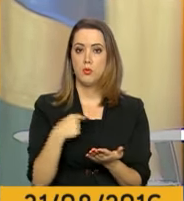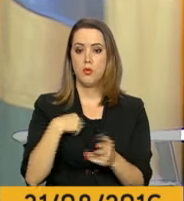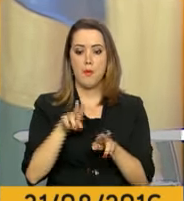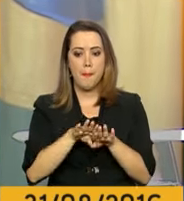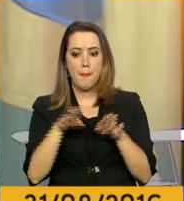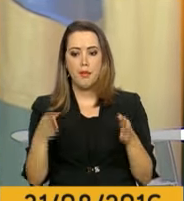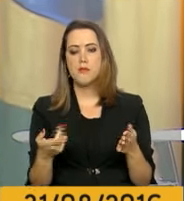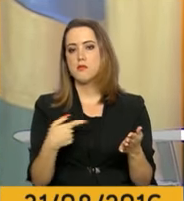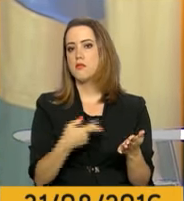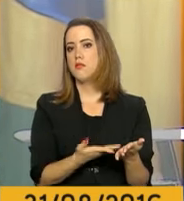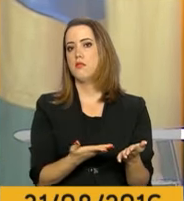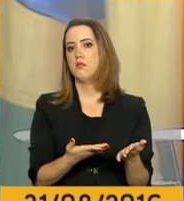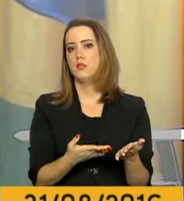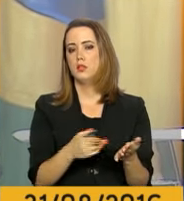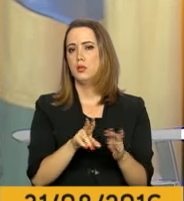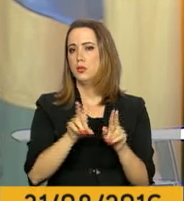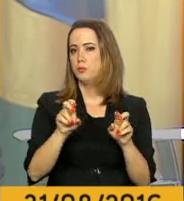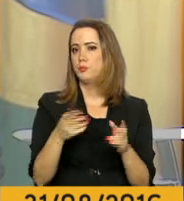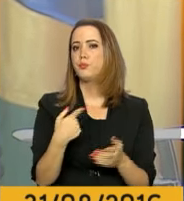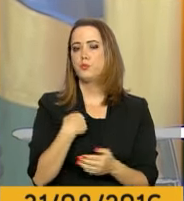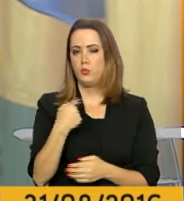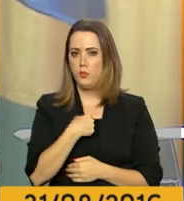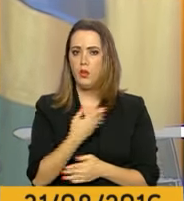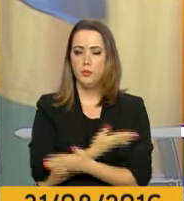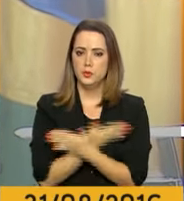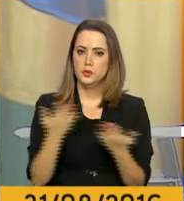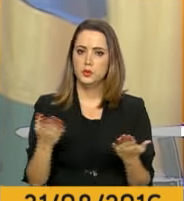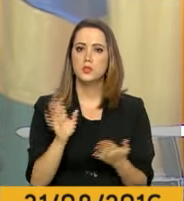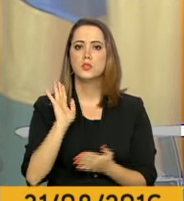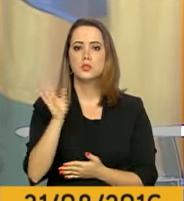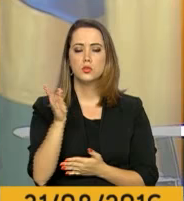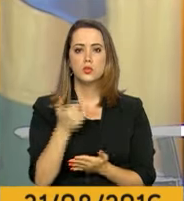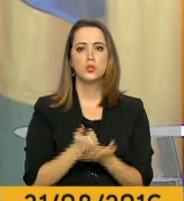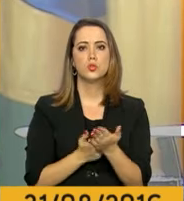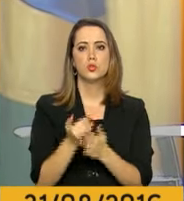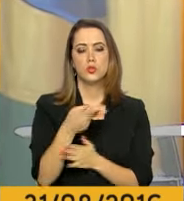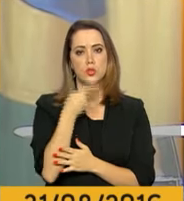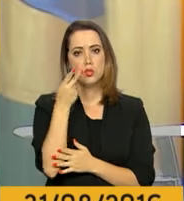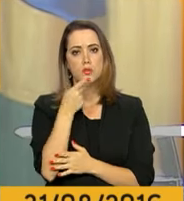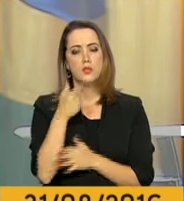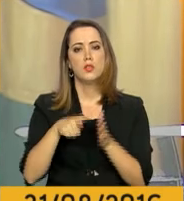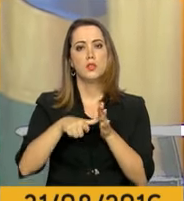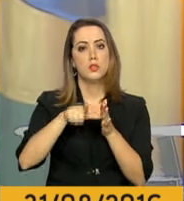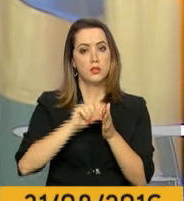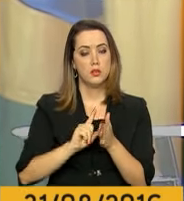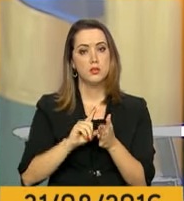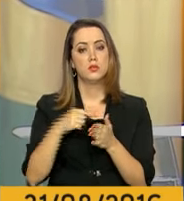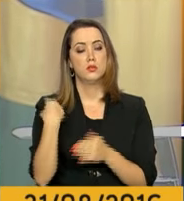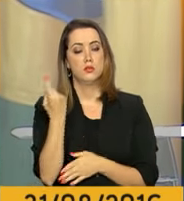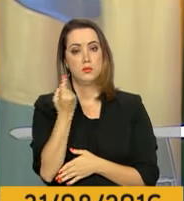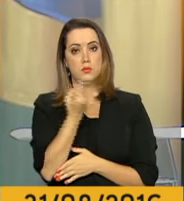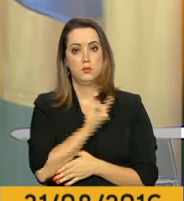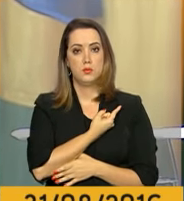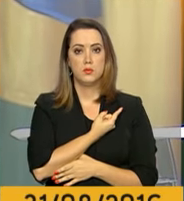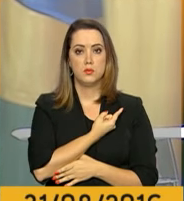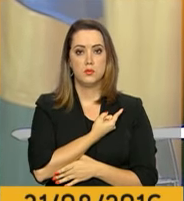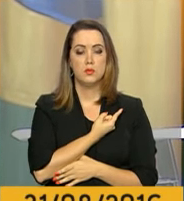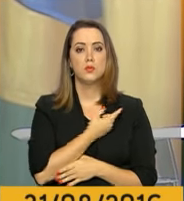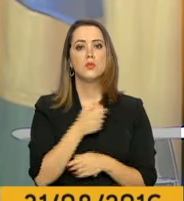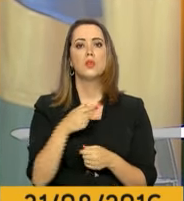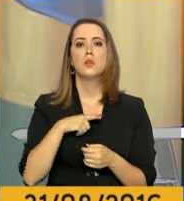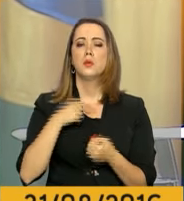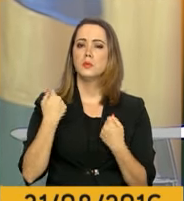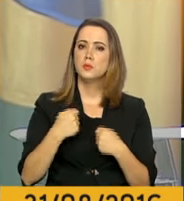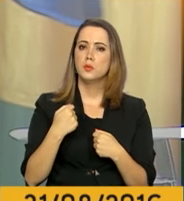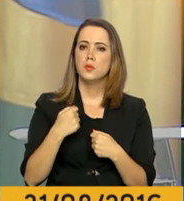minha como a de todos vocês. Eu já disse numa reunião mais privada que nós